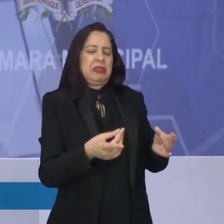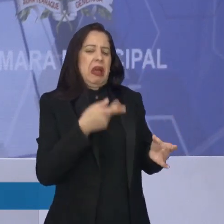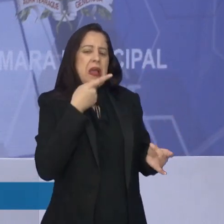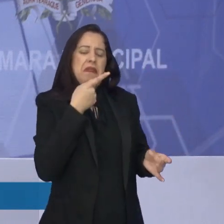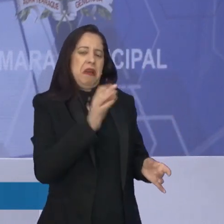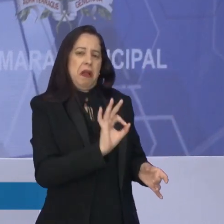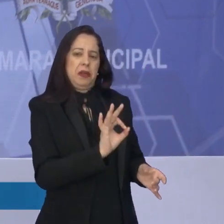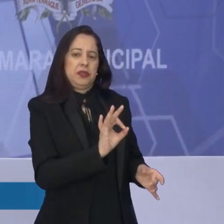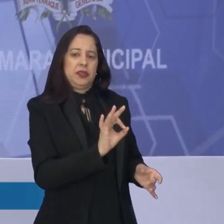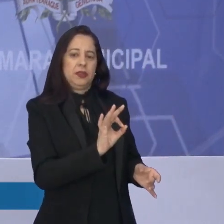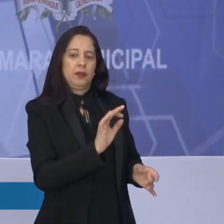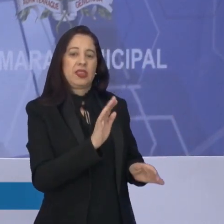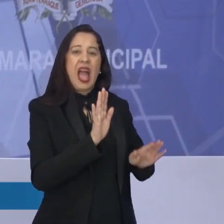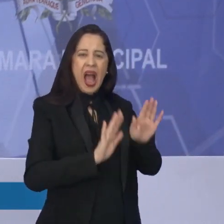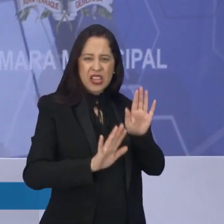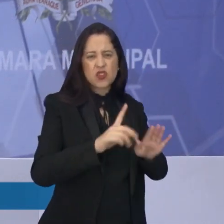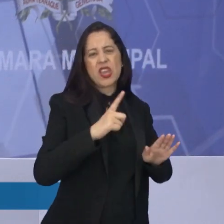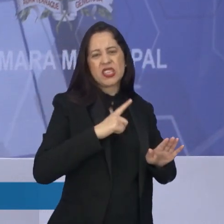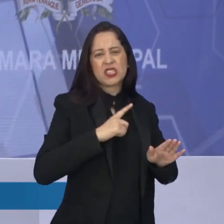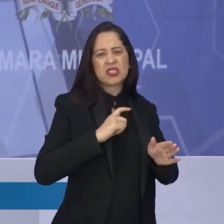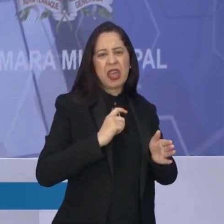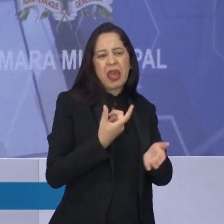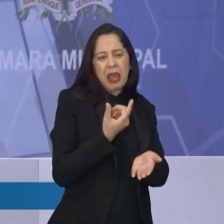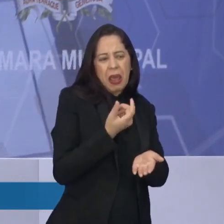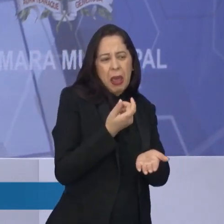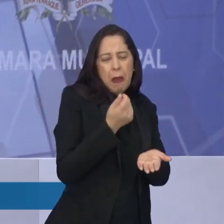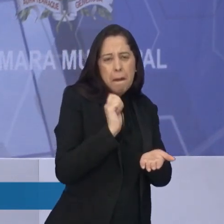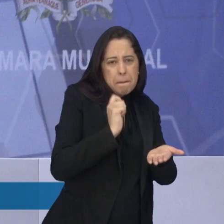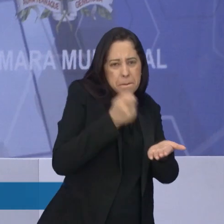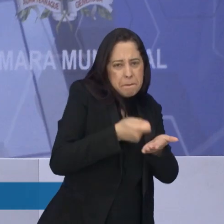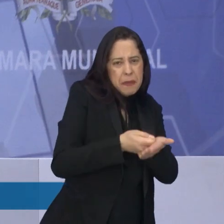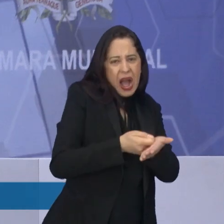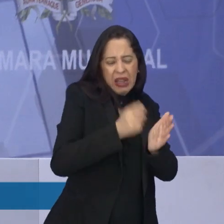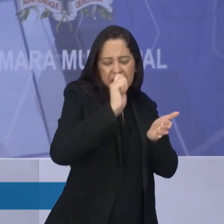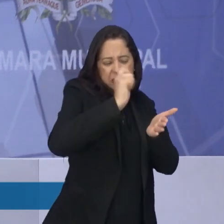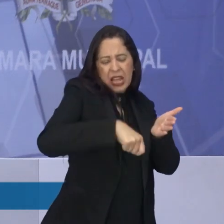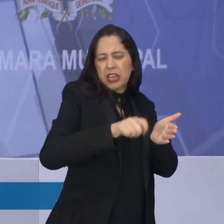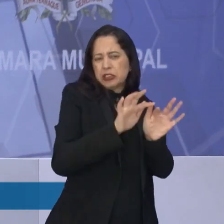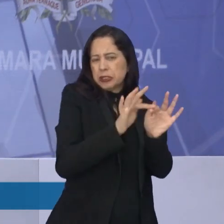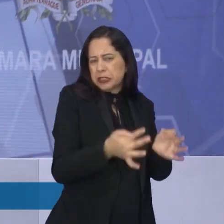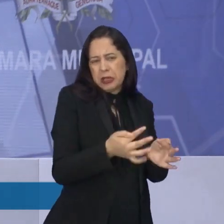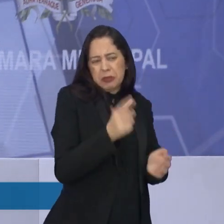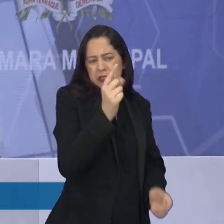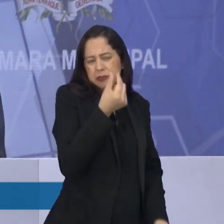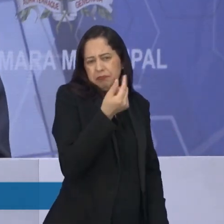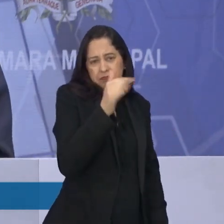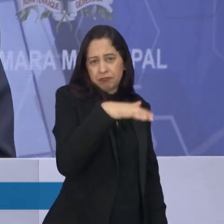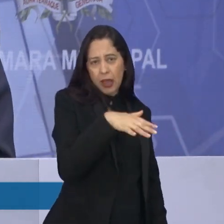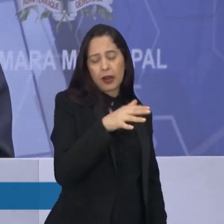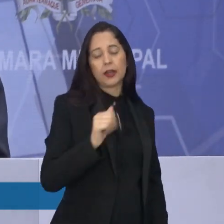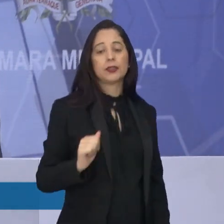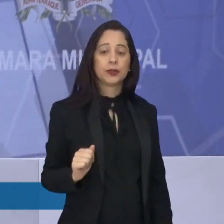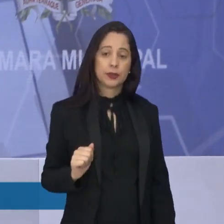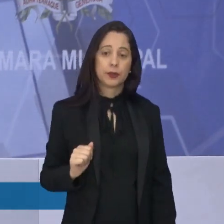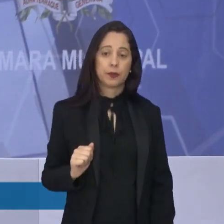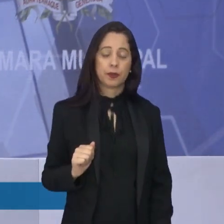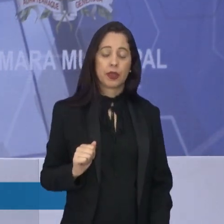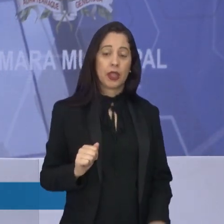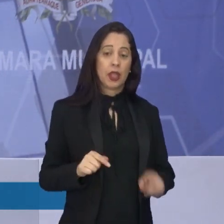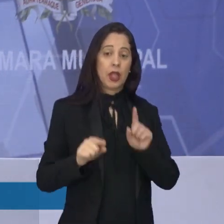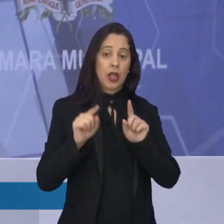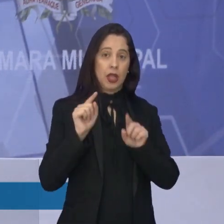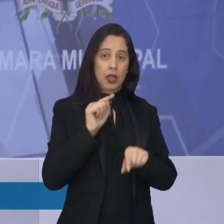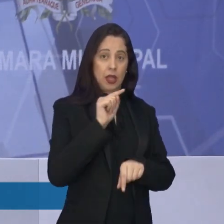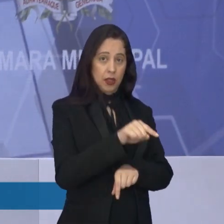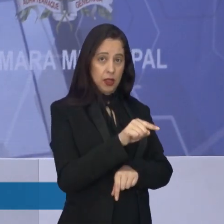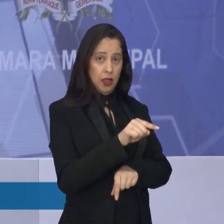às vezes tem cobrança de taxa, mas são tão ínfimas que é uma simplificação aceitável dizer gratuita. Então, encontrei a Universidade